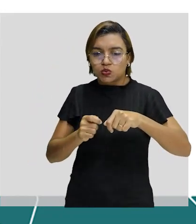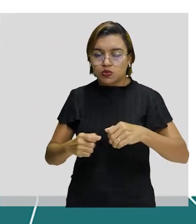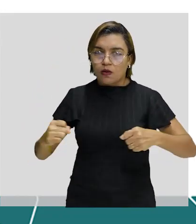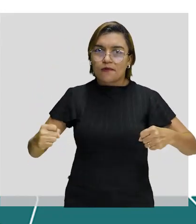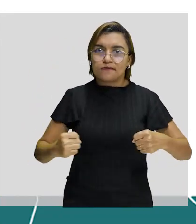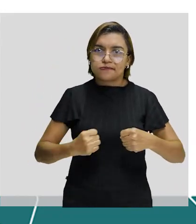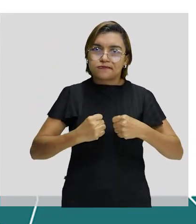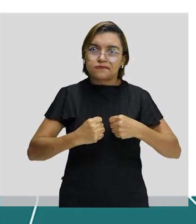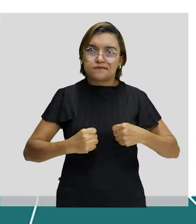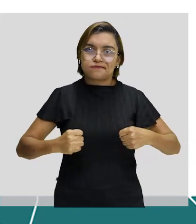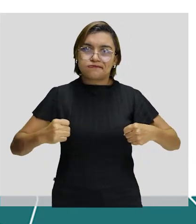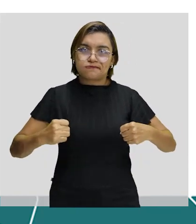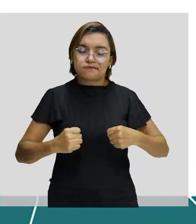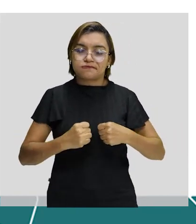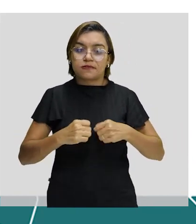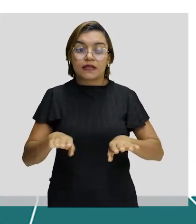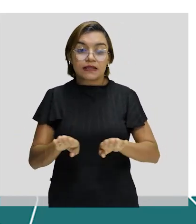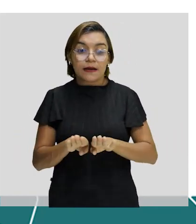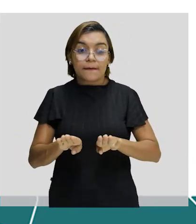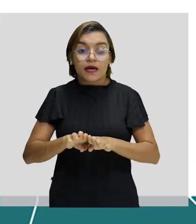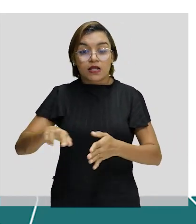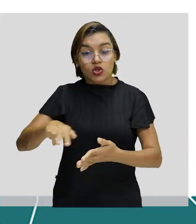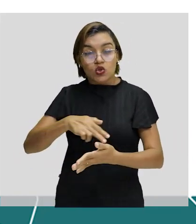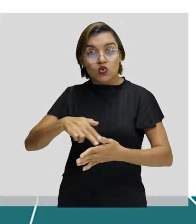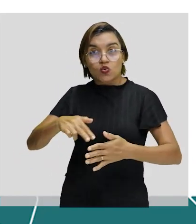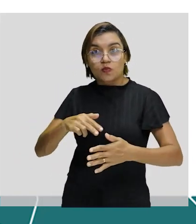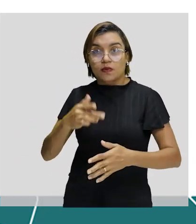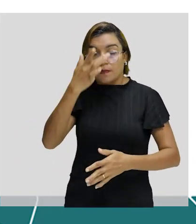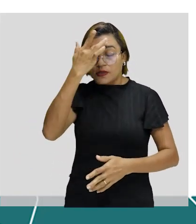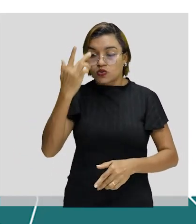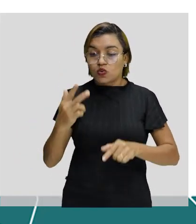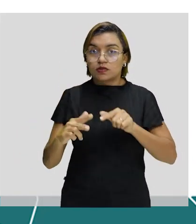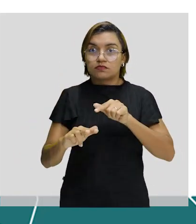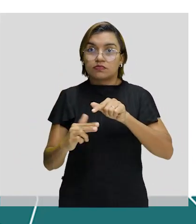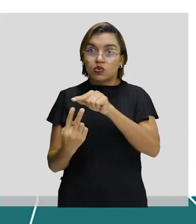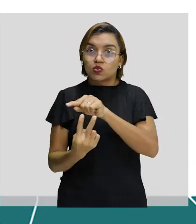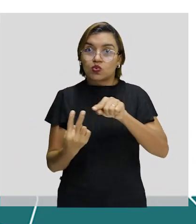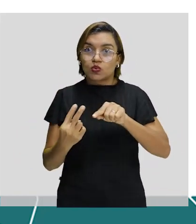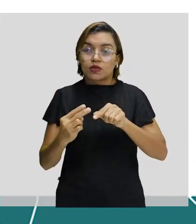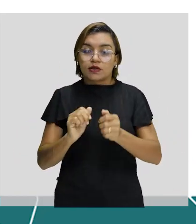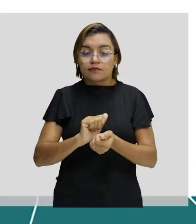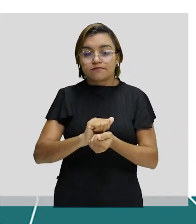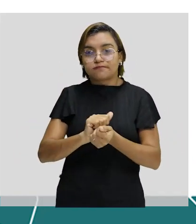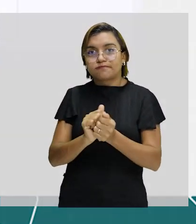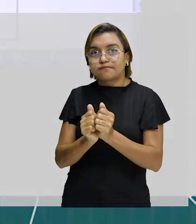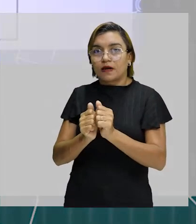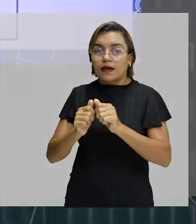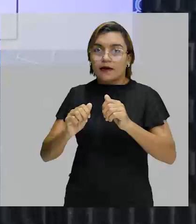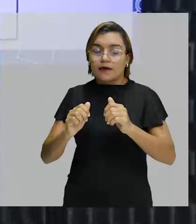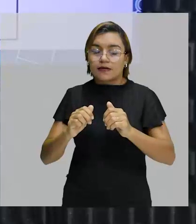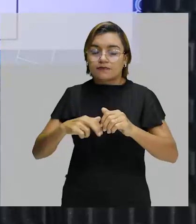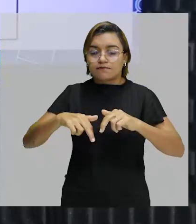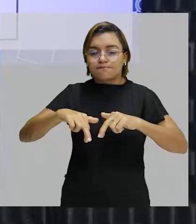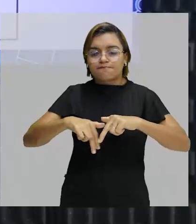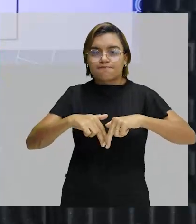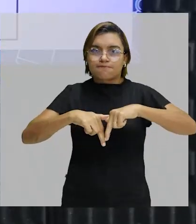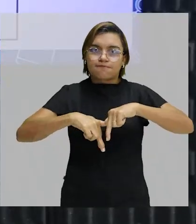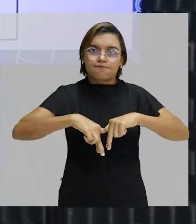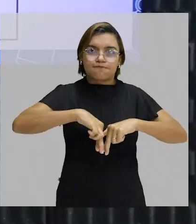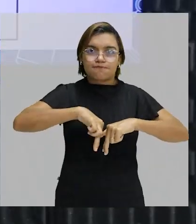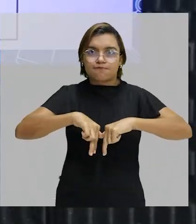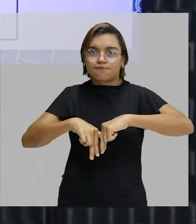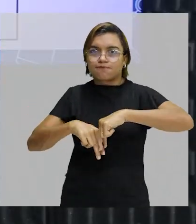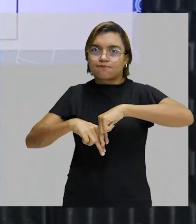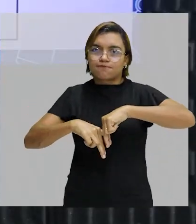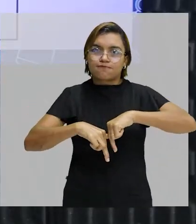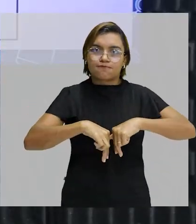sanfona e é representado pela dança entre casais que com corpos colados arrastam os pés no chão. Professor, esse